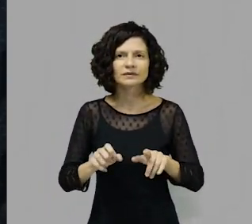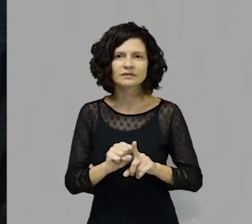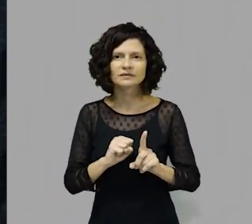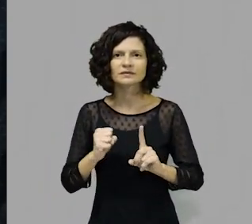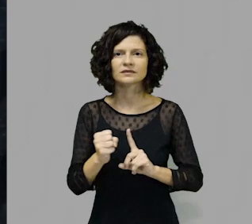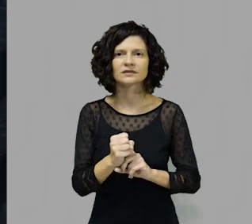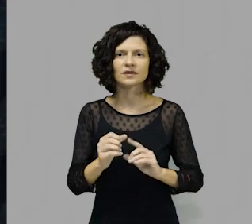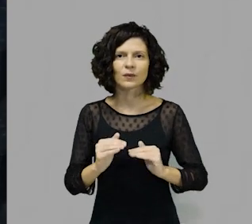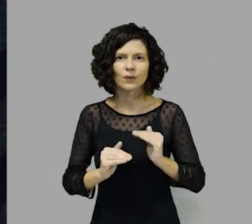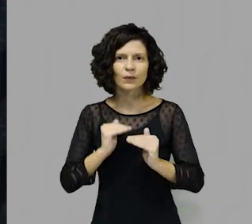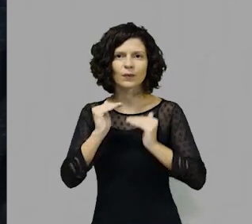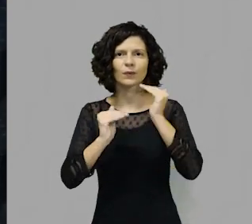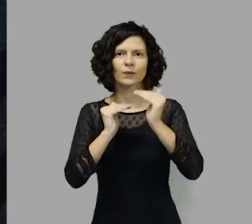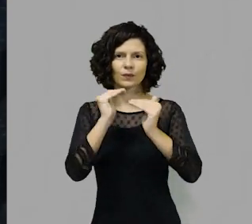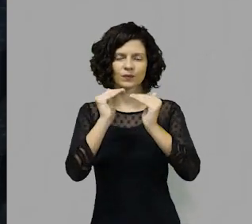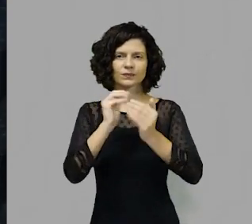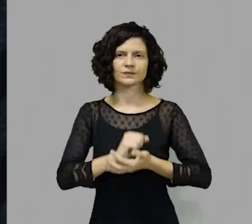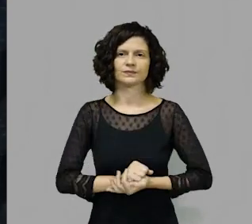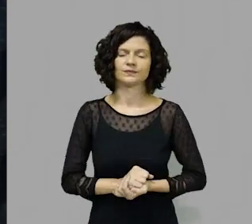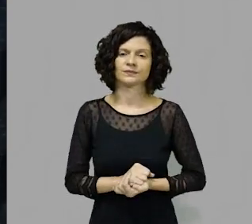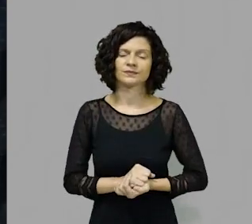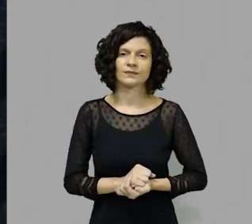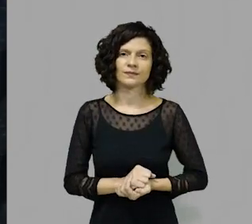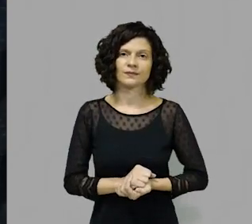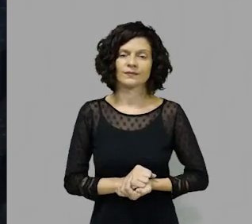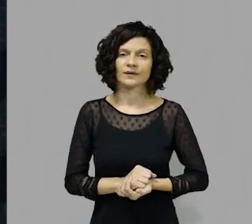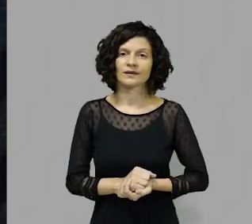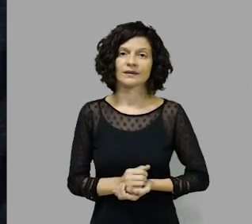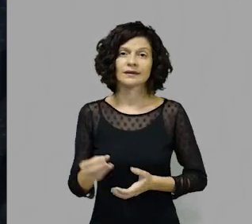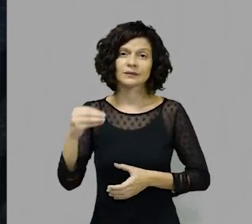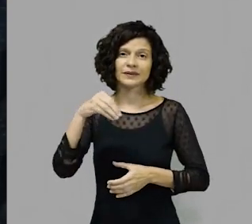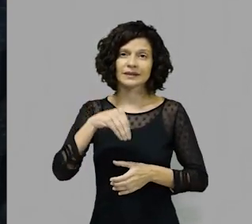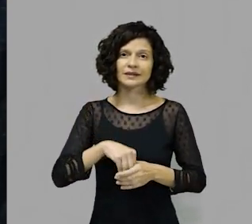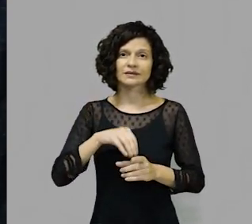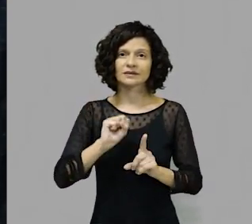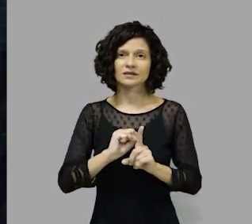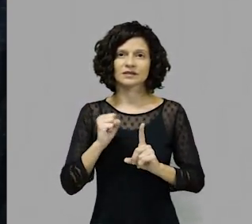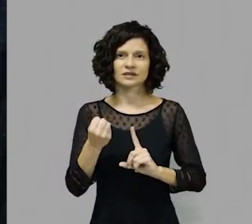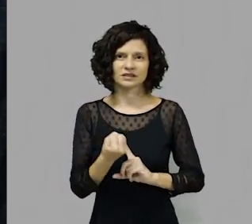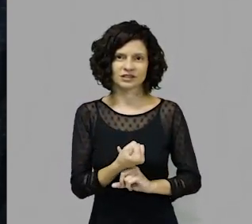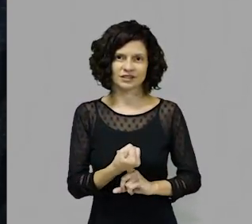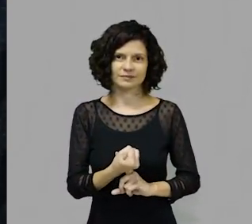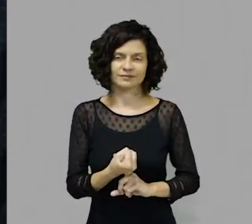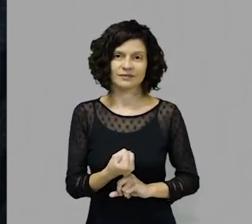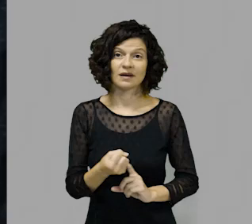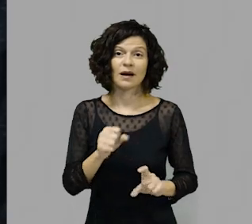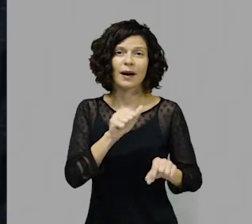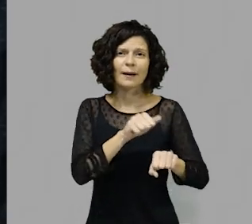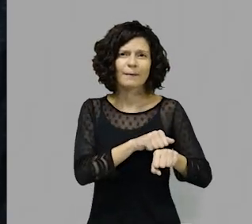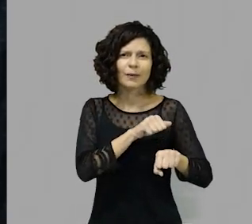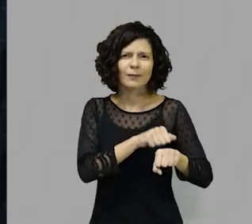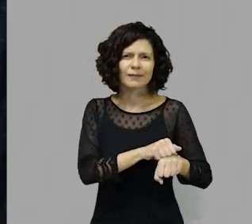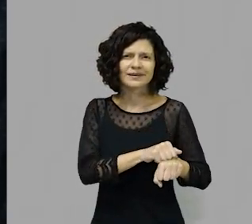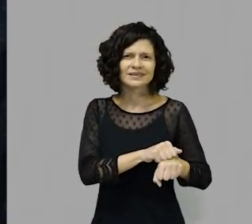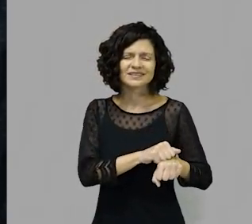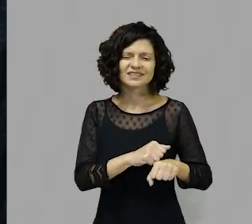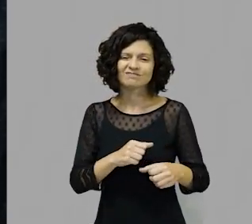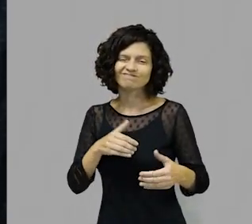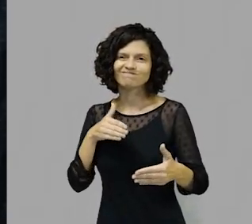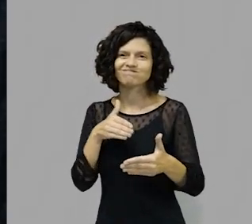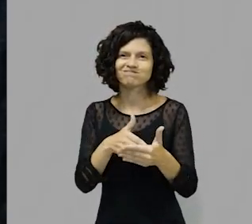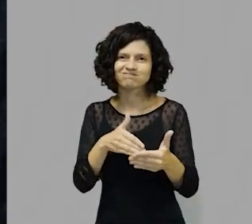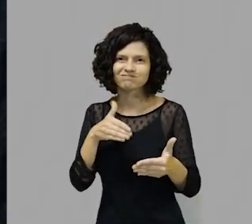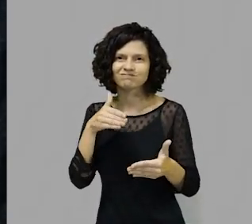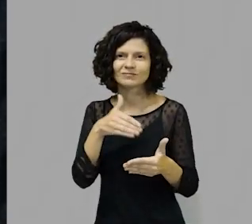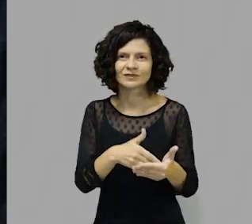social ascendente. Segundo a sociologia, a pobreza ela restringe isso. Ela dificulta